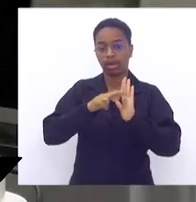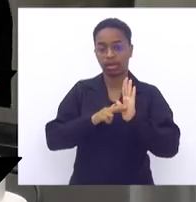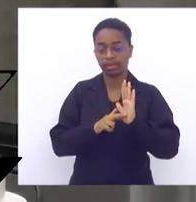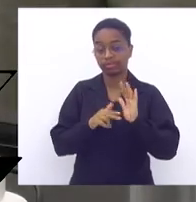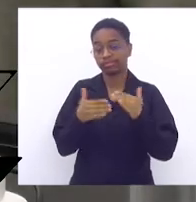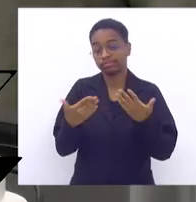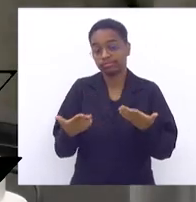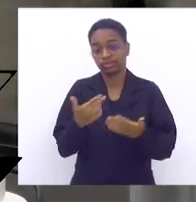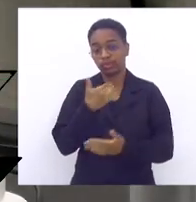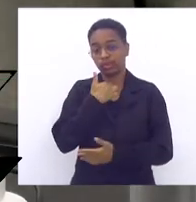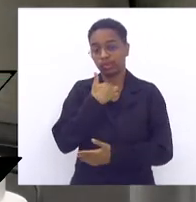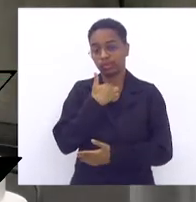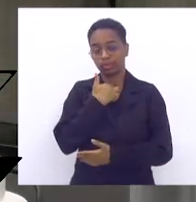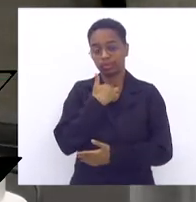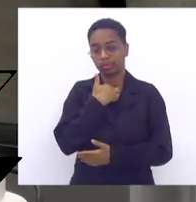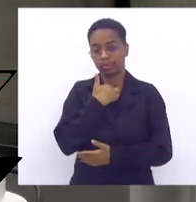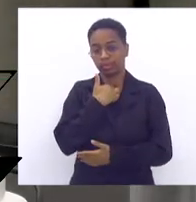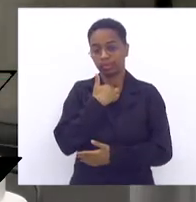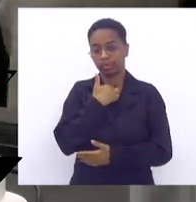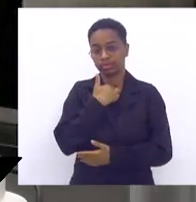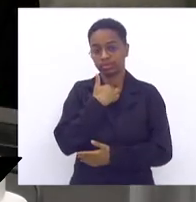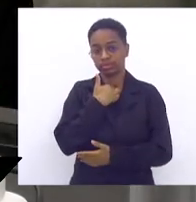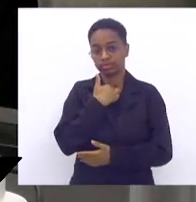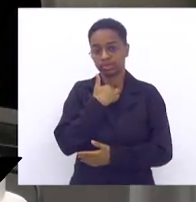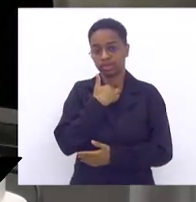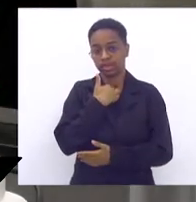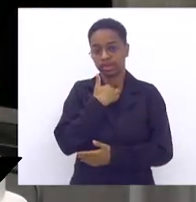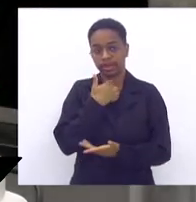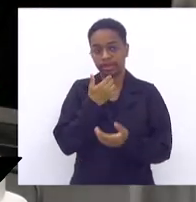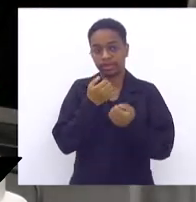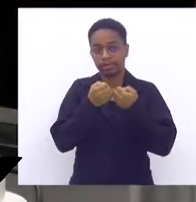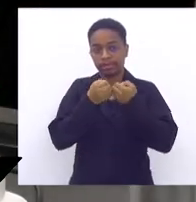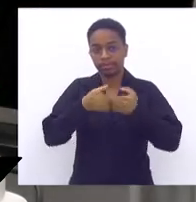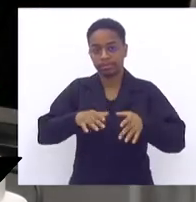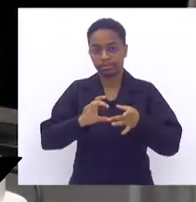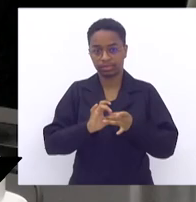não pode, em hipótese nenhuma, malferir essa liberdade.